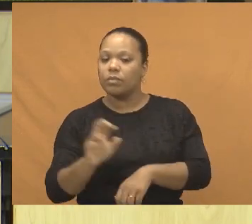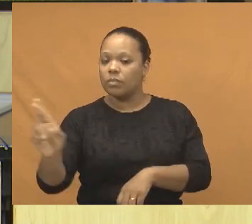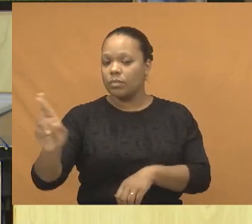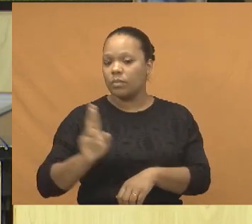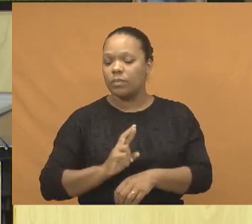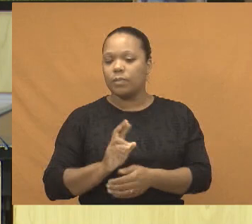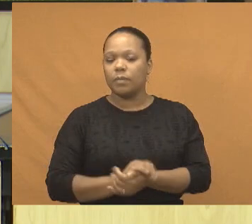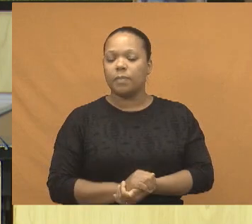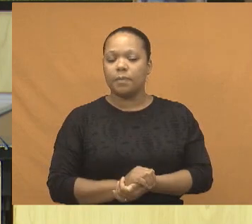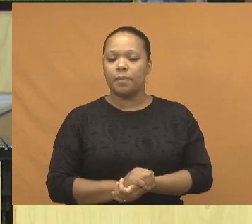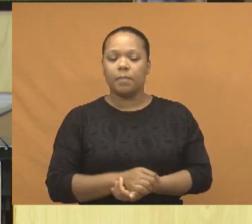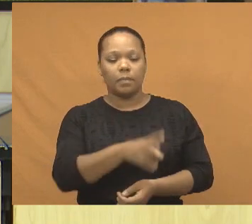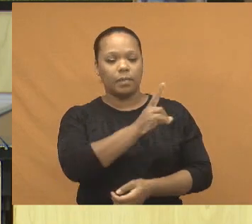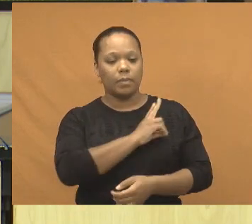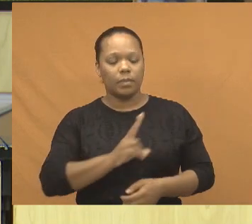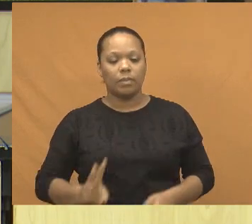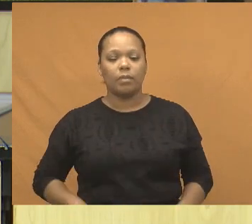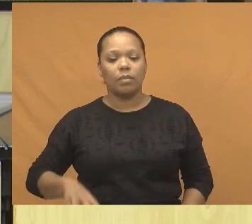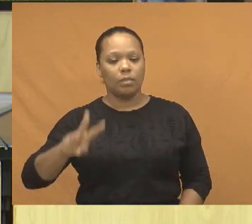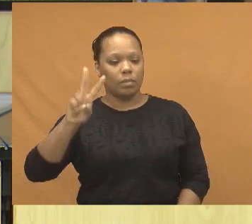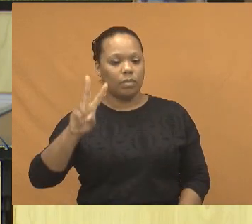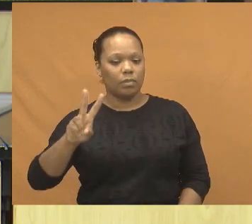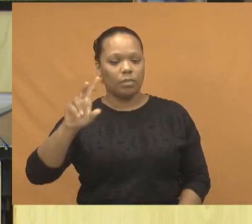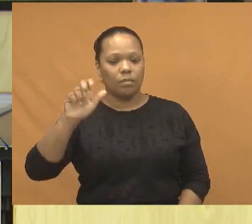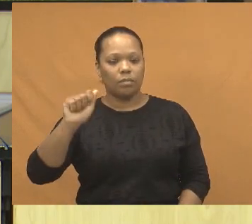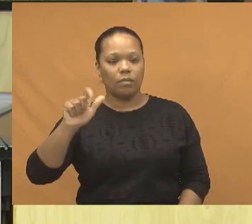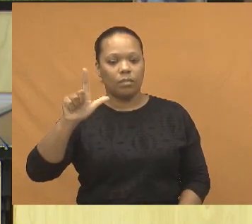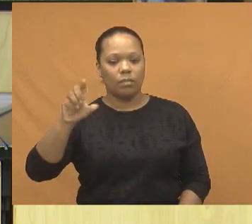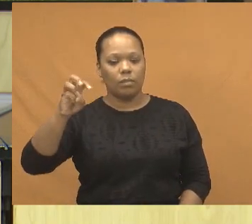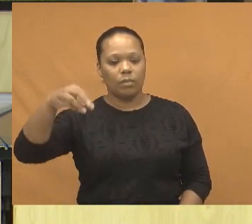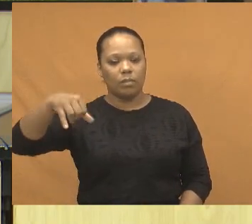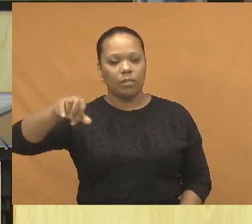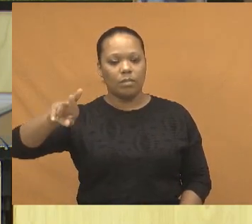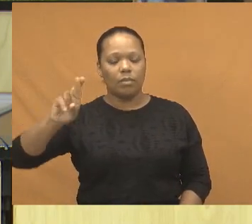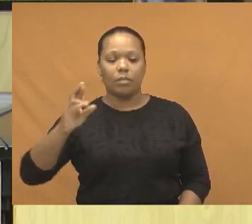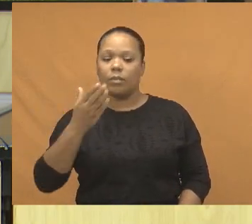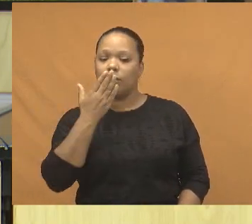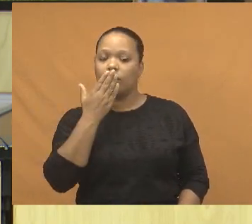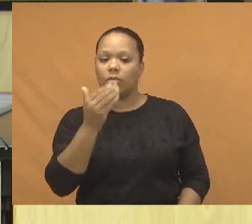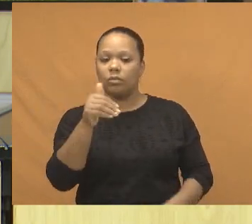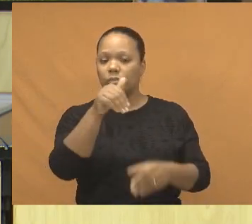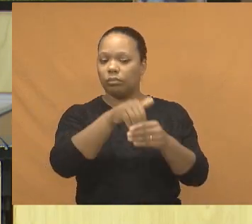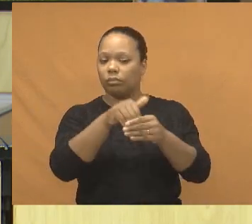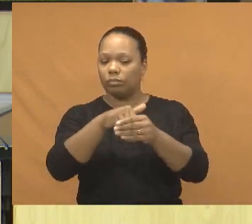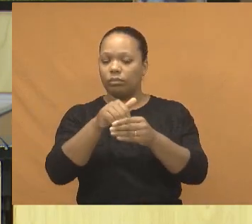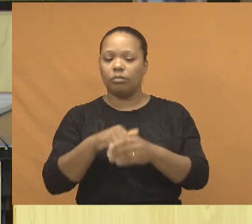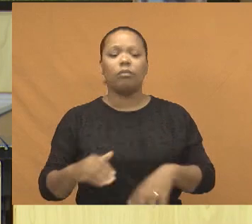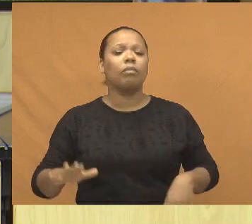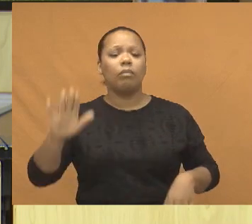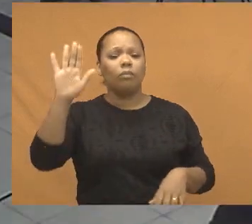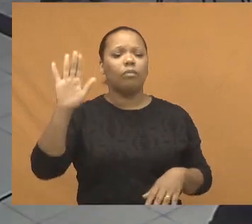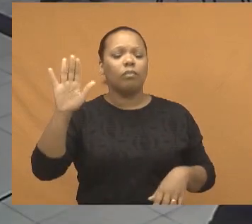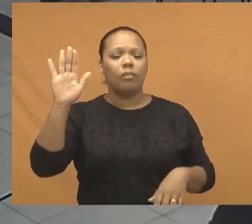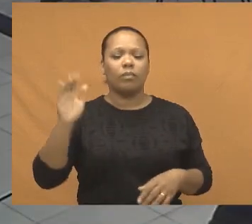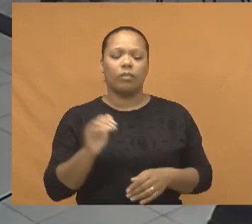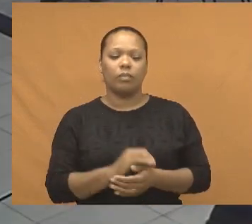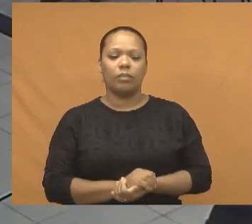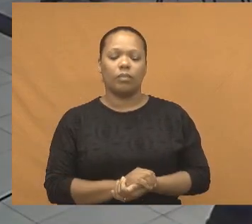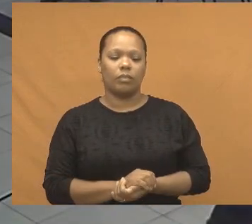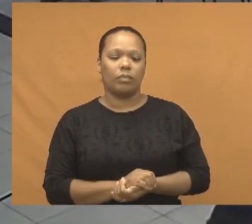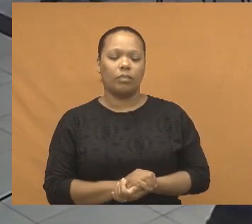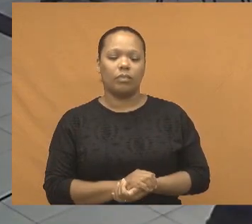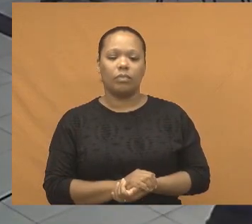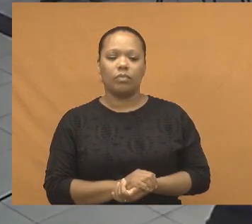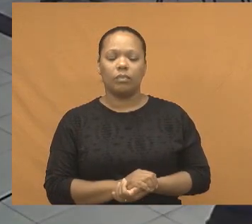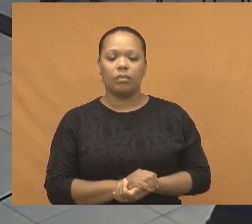manifestação, subscrevemos. Vereador Valmir Parque do Meia Lua, senhor presidente, foi solicitado votação. Presidente, por favor,